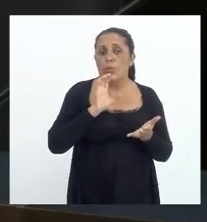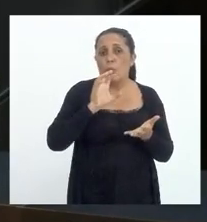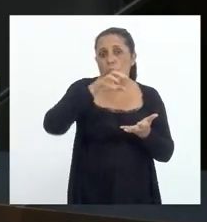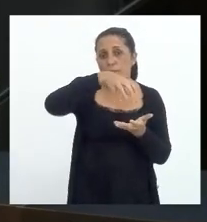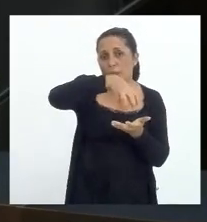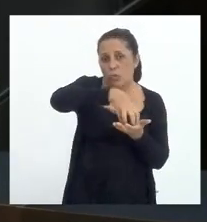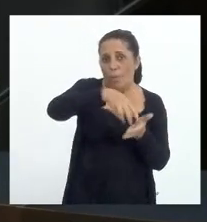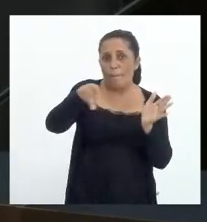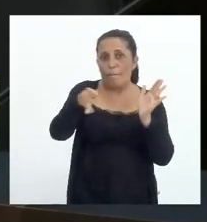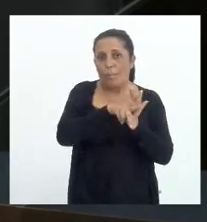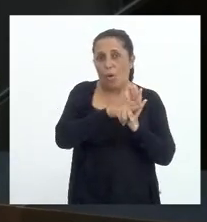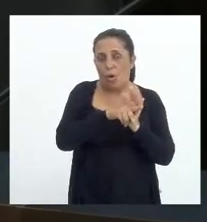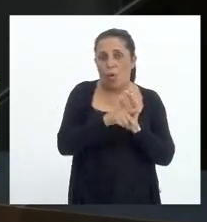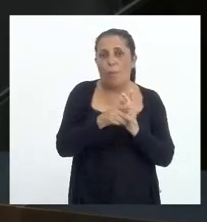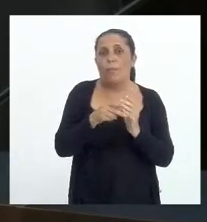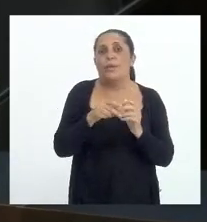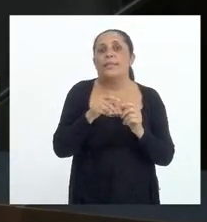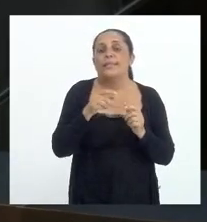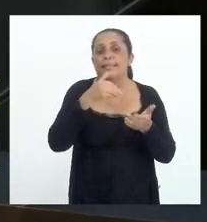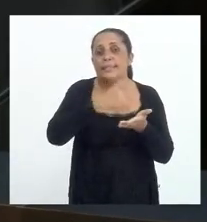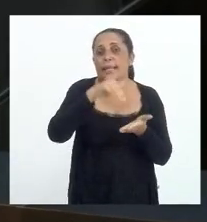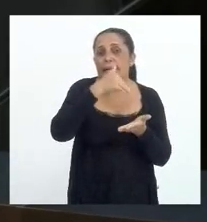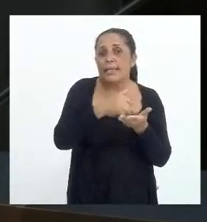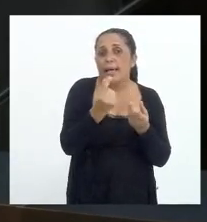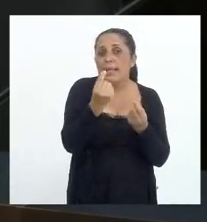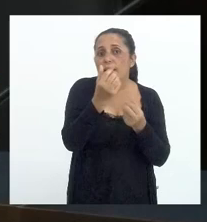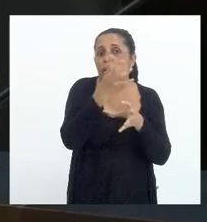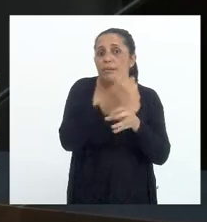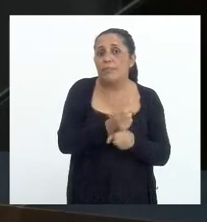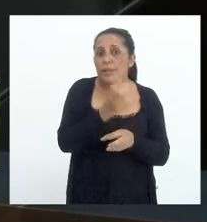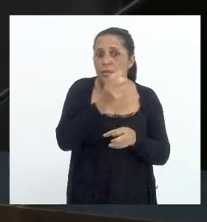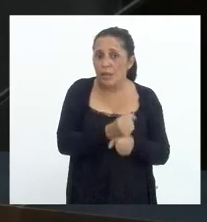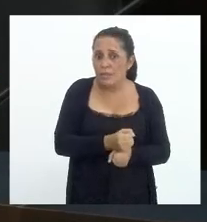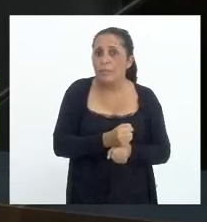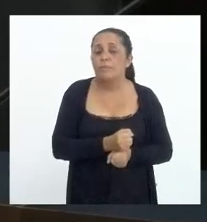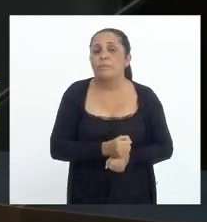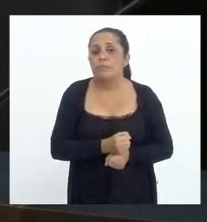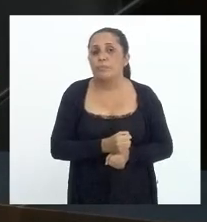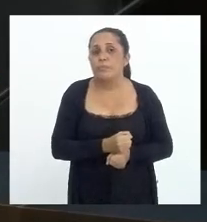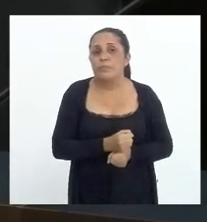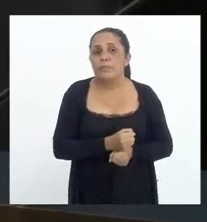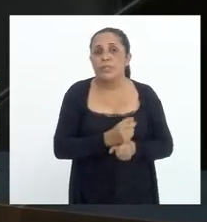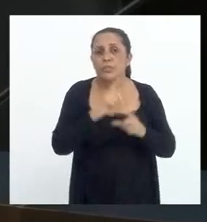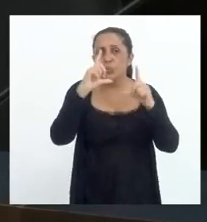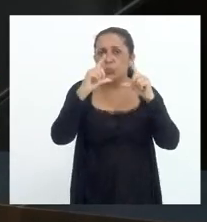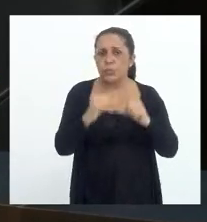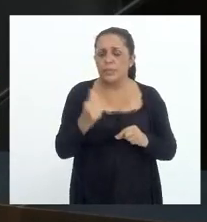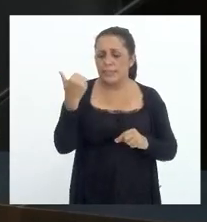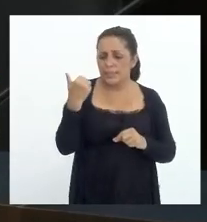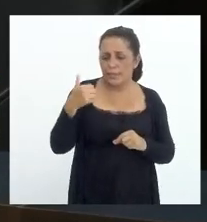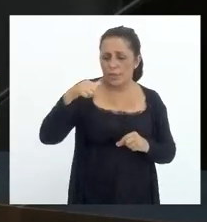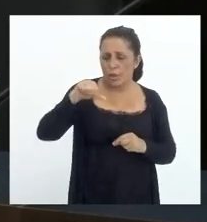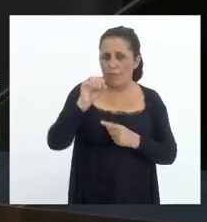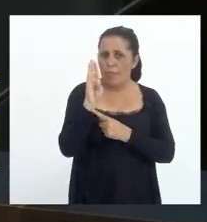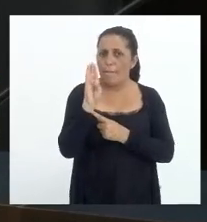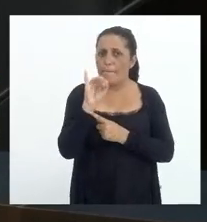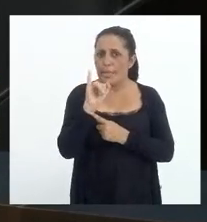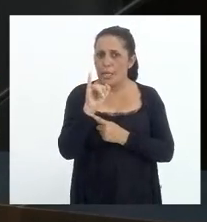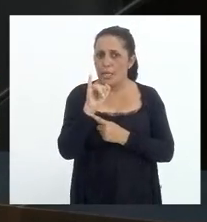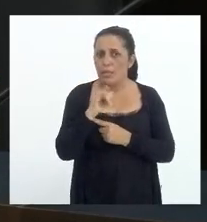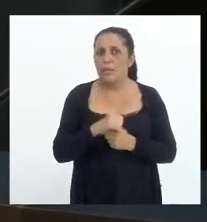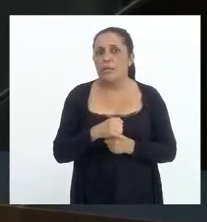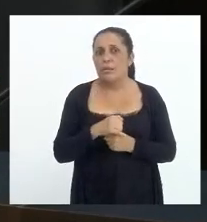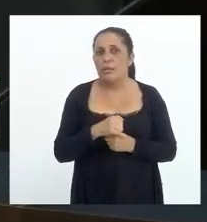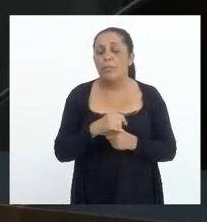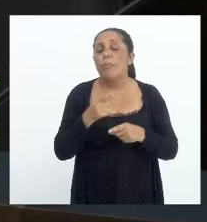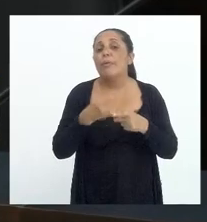na Secretaria de Fazenda sobre isso, né? Inclusive, essa redução de 19 bi que nós fizemos, ela é fruto